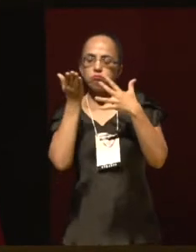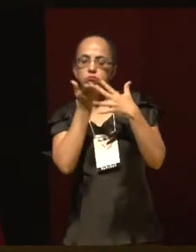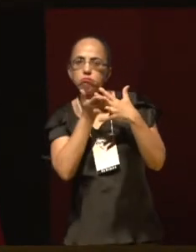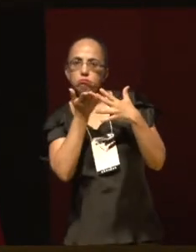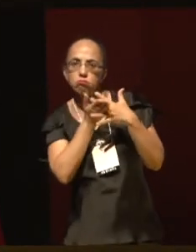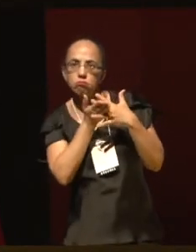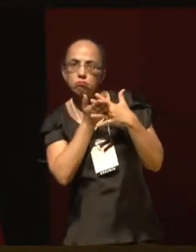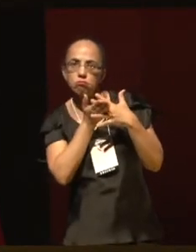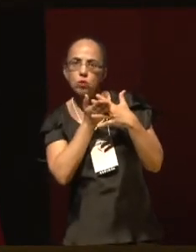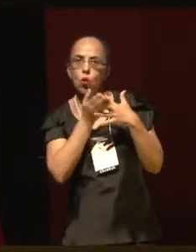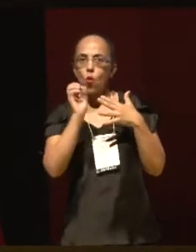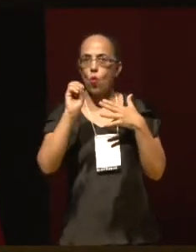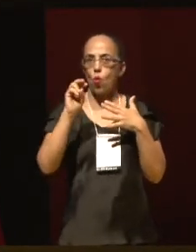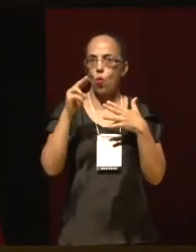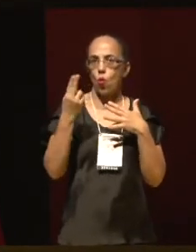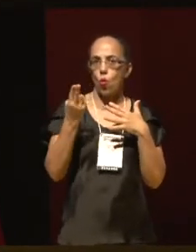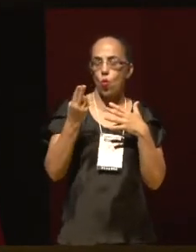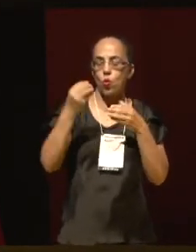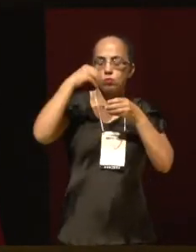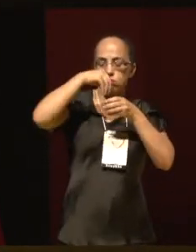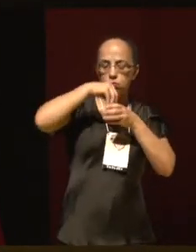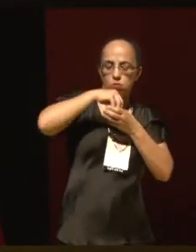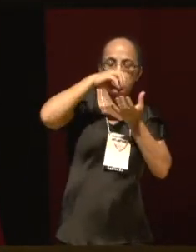cérebro das emoções.